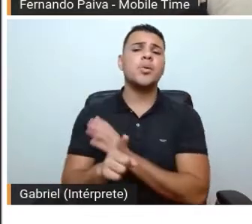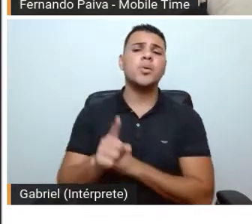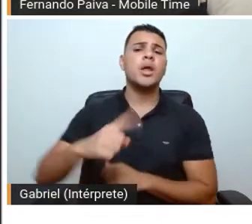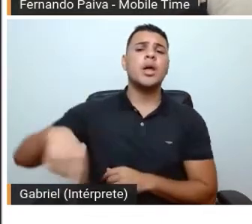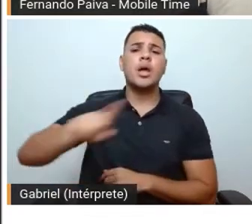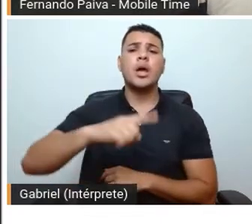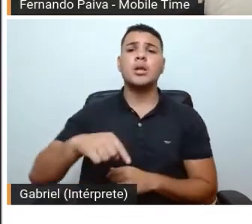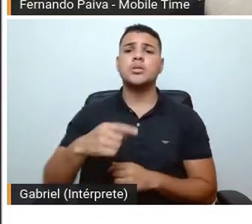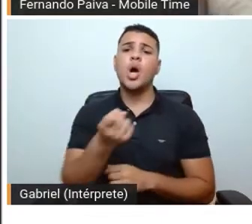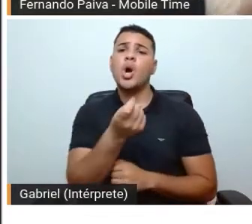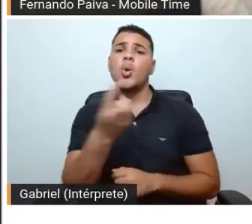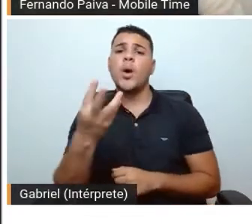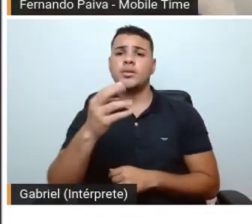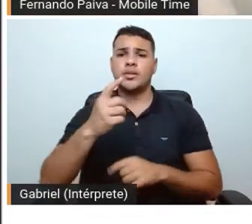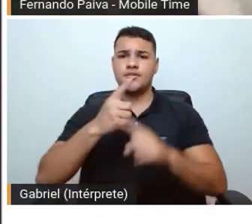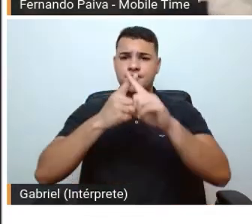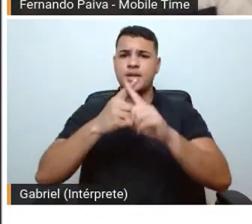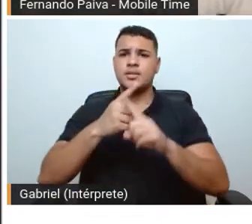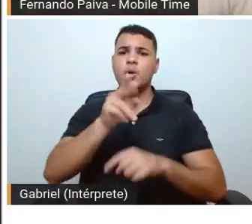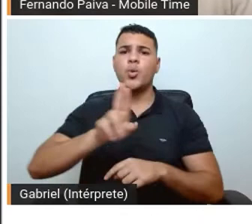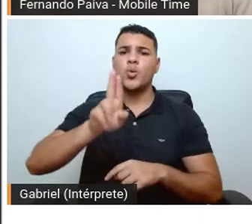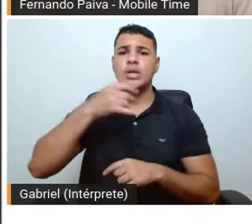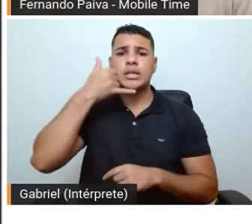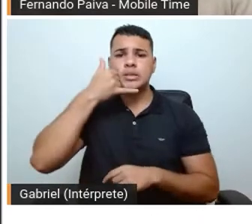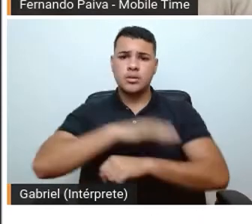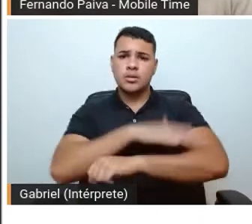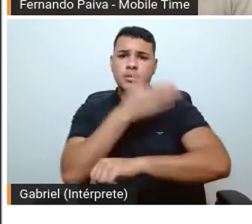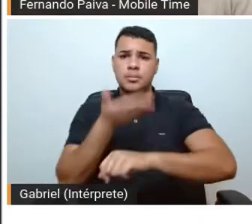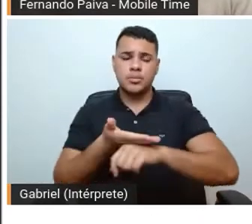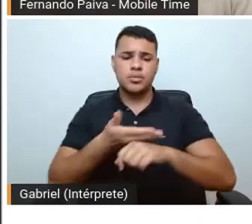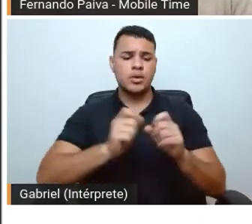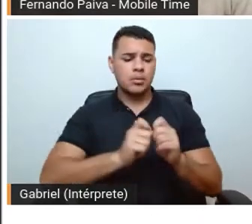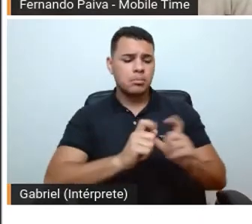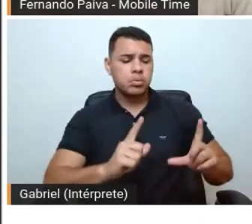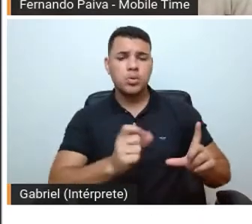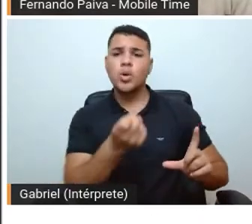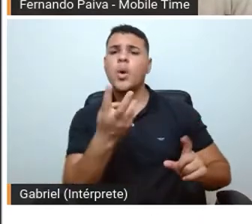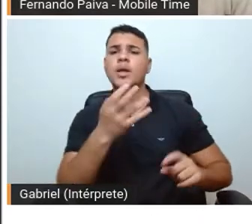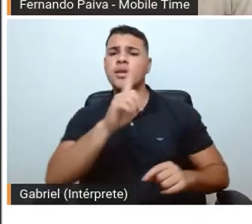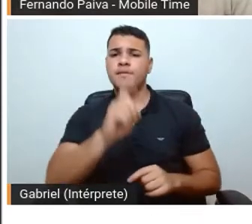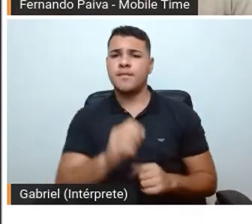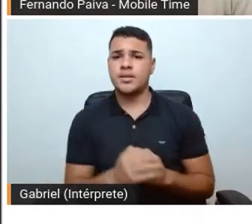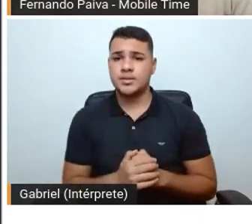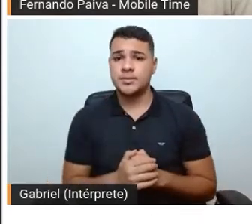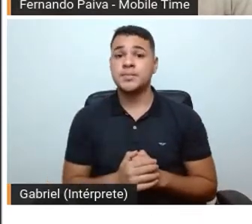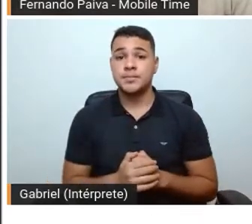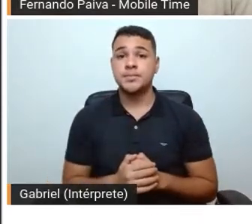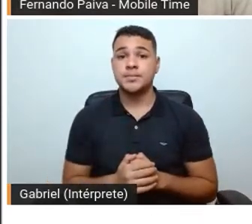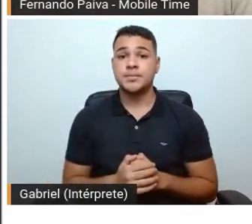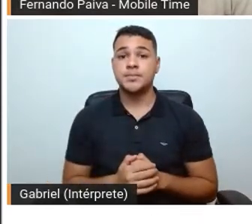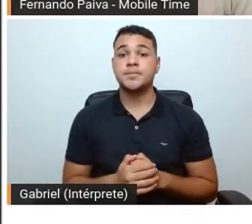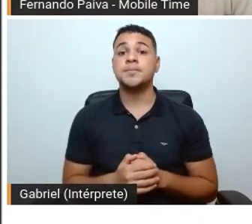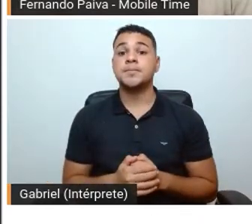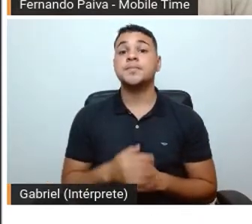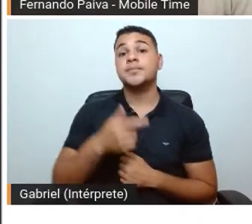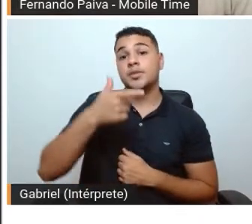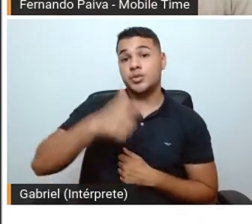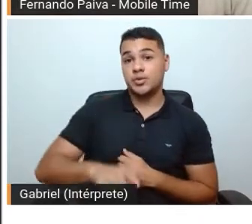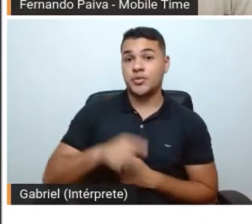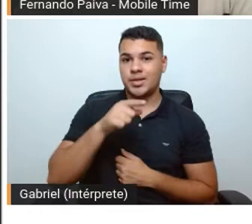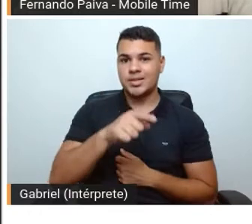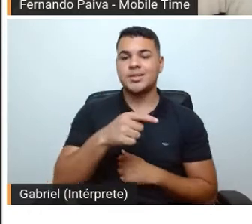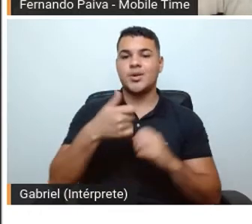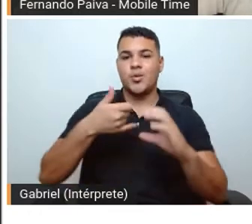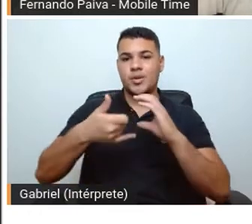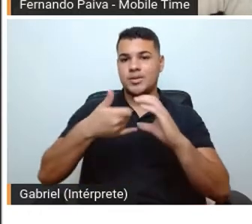abrem cada um desses aplicativos né é uma pessoa que faz só para quem tem um Aplicativo instalado é de novo o WhatsApp